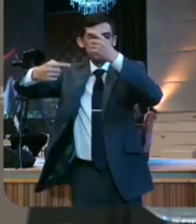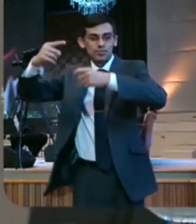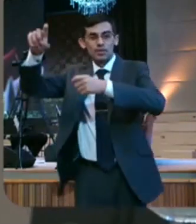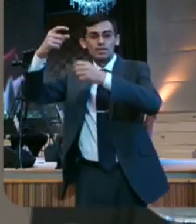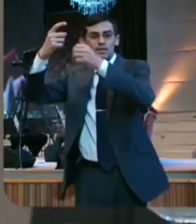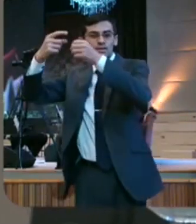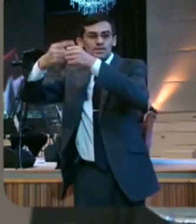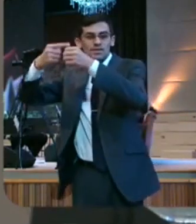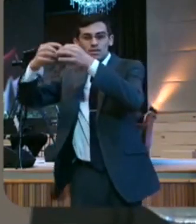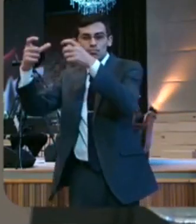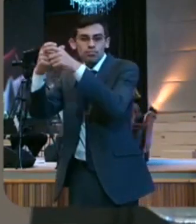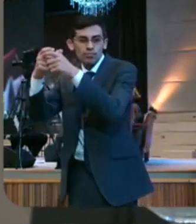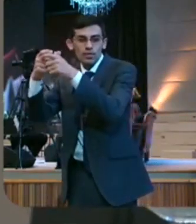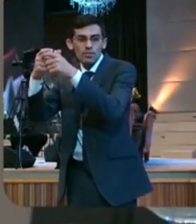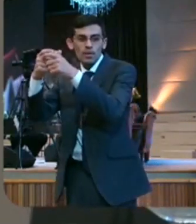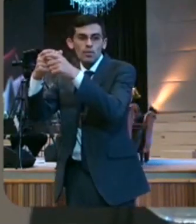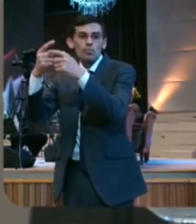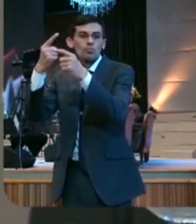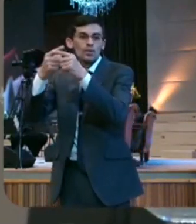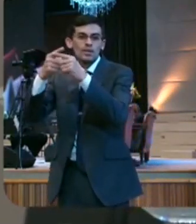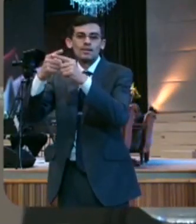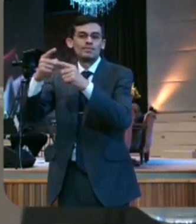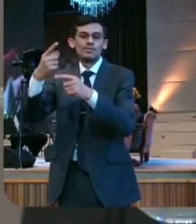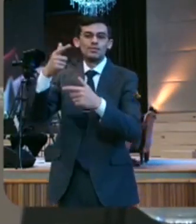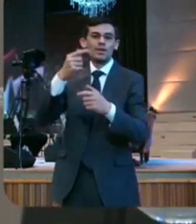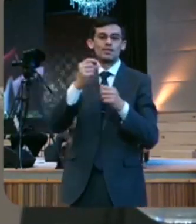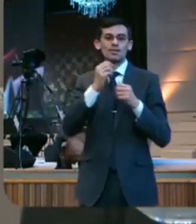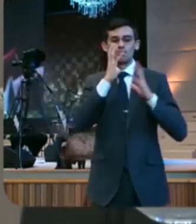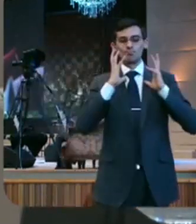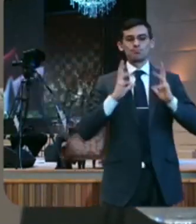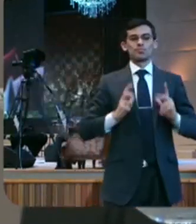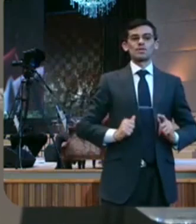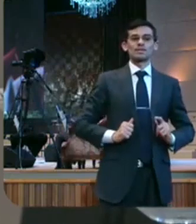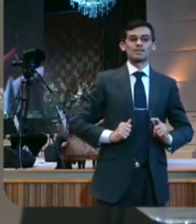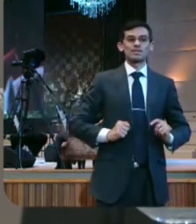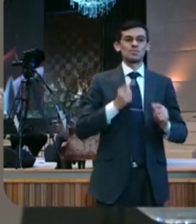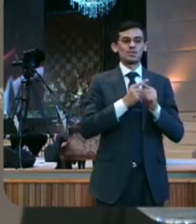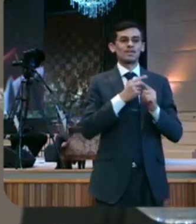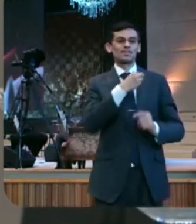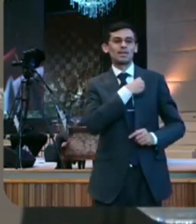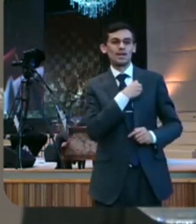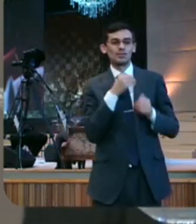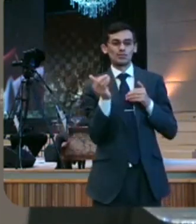porque não há vitória quando não há santificação.